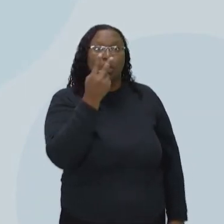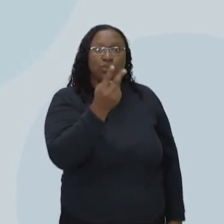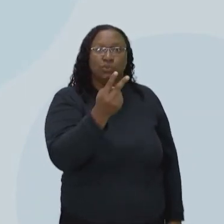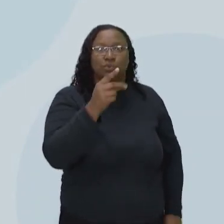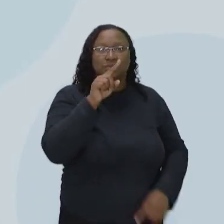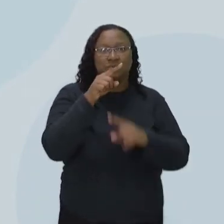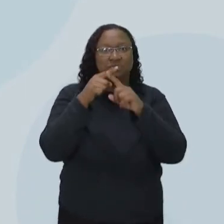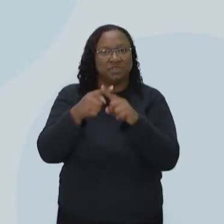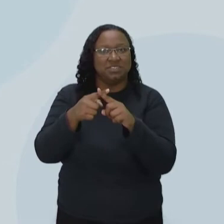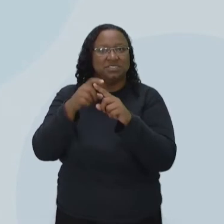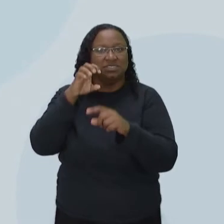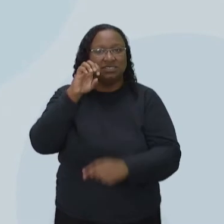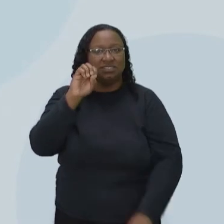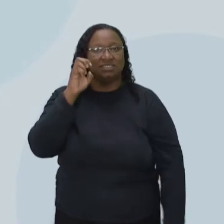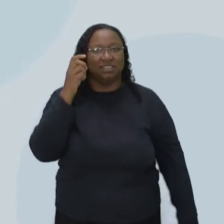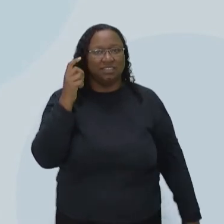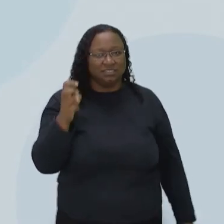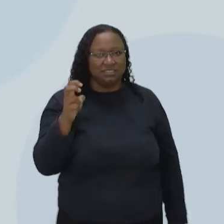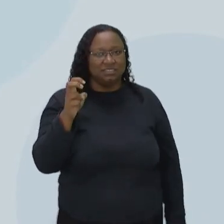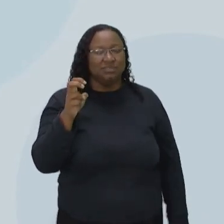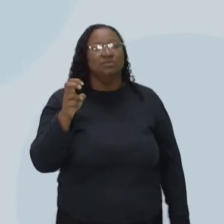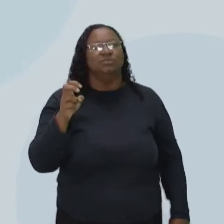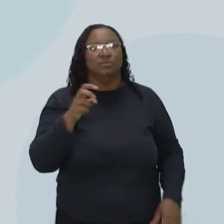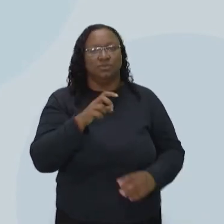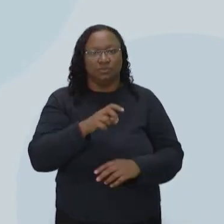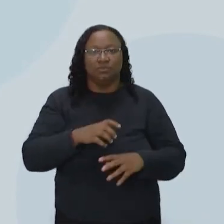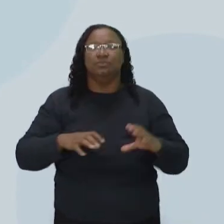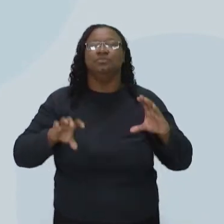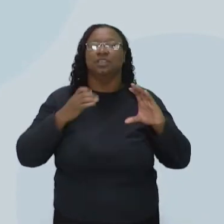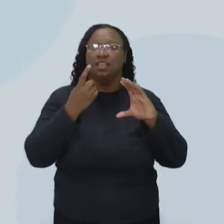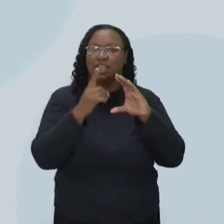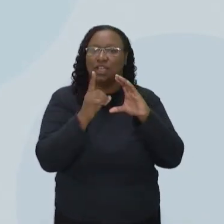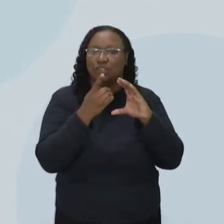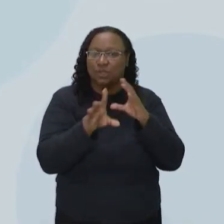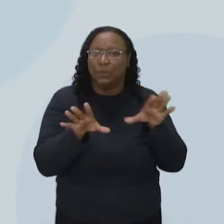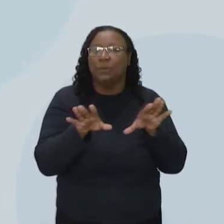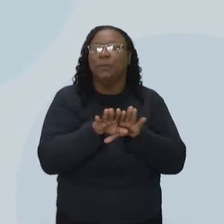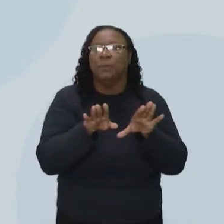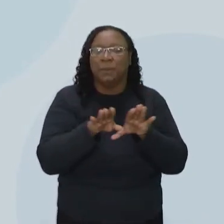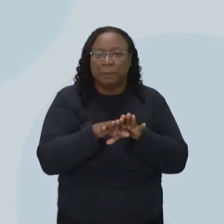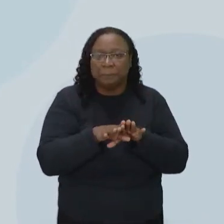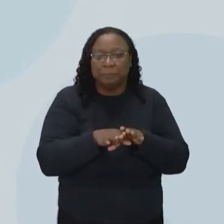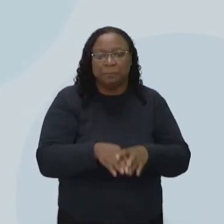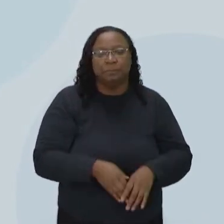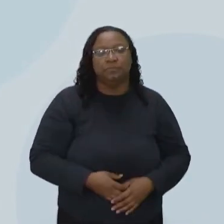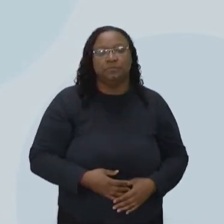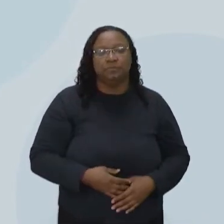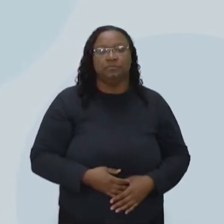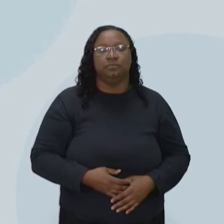tenho o diâmetro. Quanto que é o diâmetro mesmo? Também é de 10